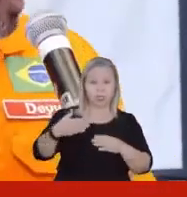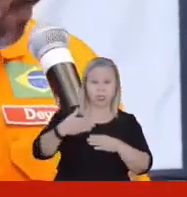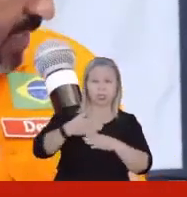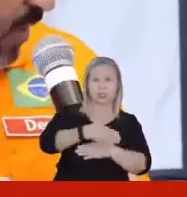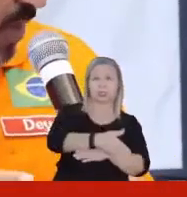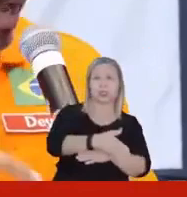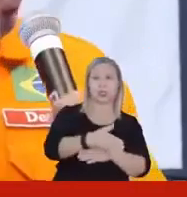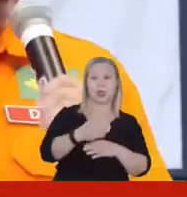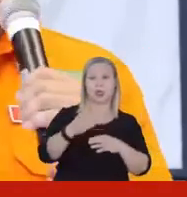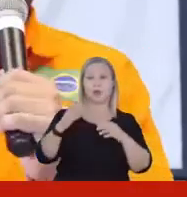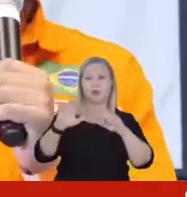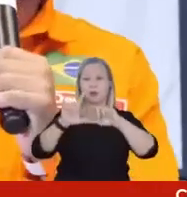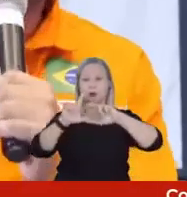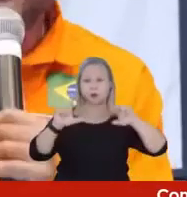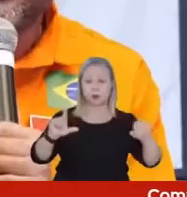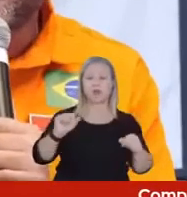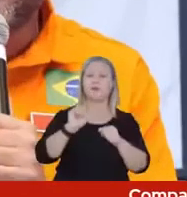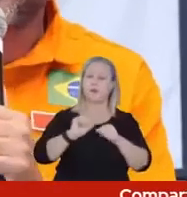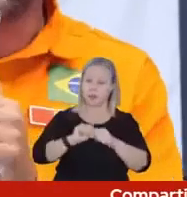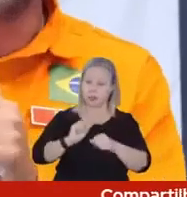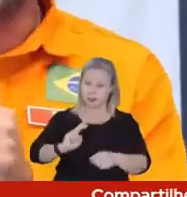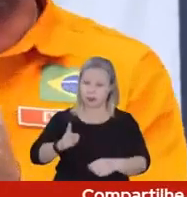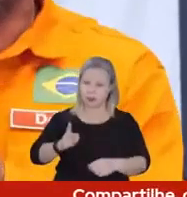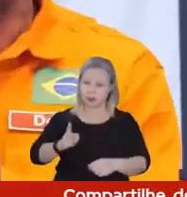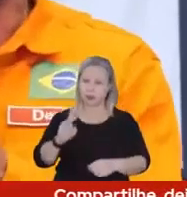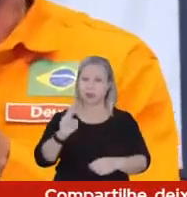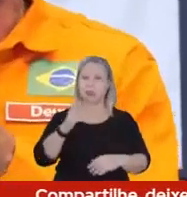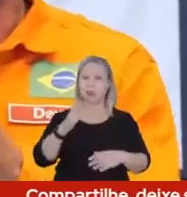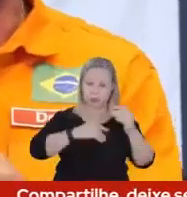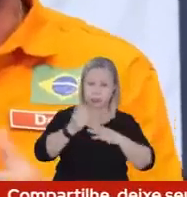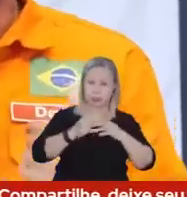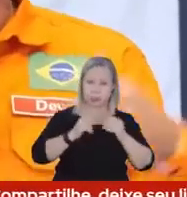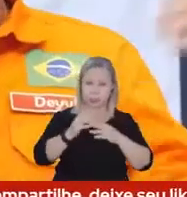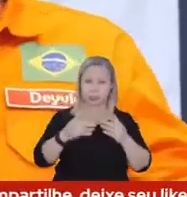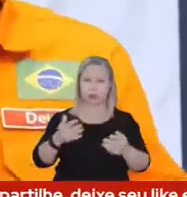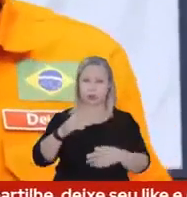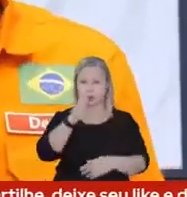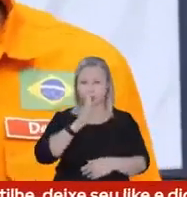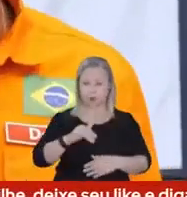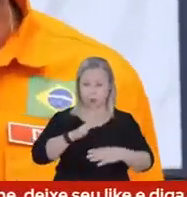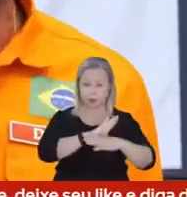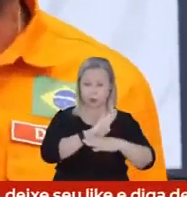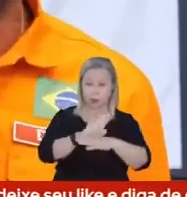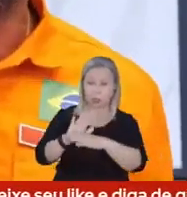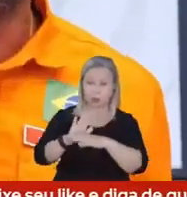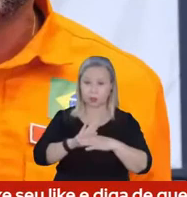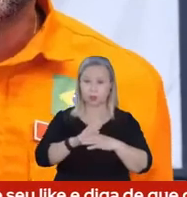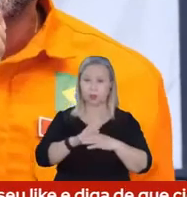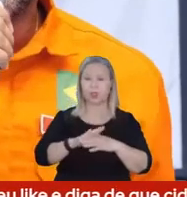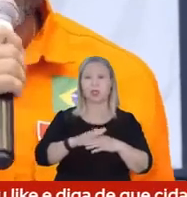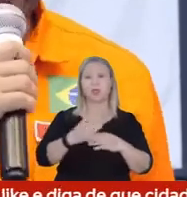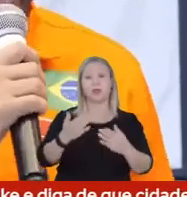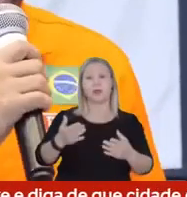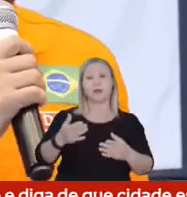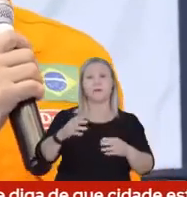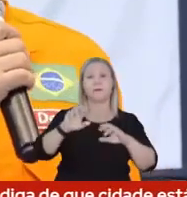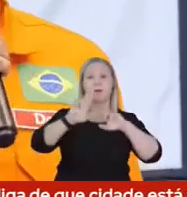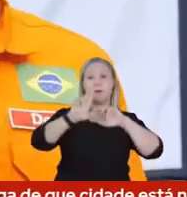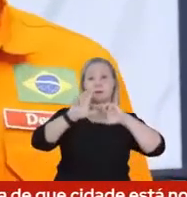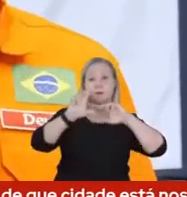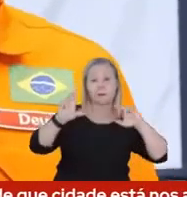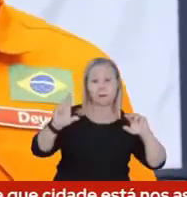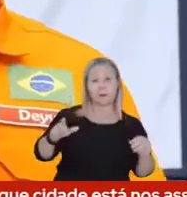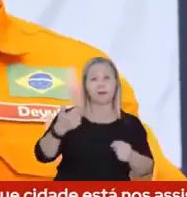Brasil, a mídia local ela traz grande evidência do que ali está acontecendo e conseguimos falar com mais pessoas. Então, para